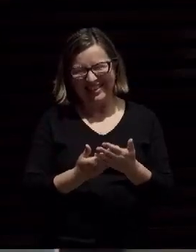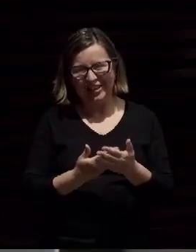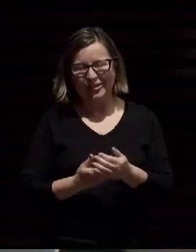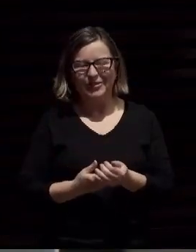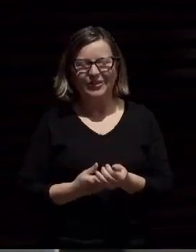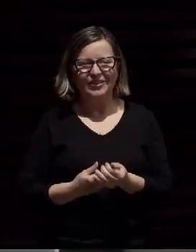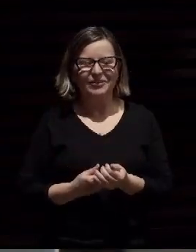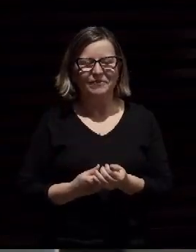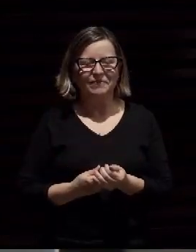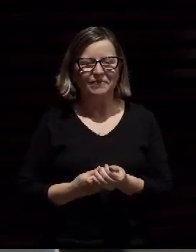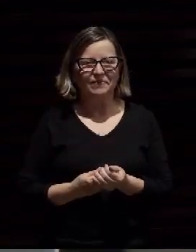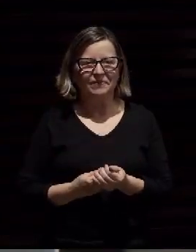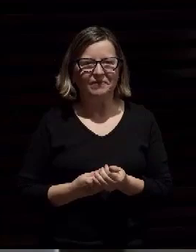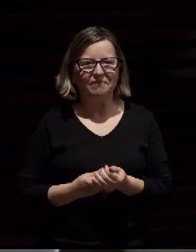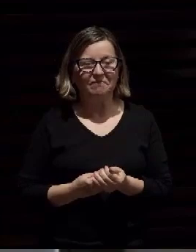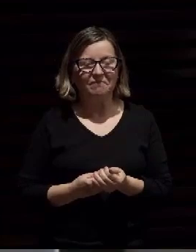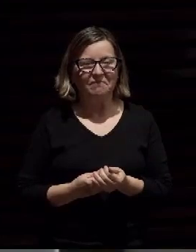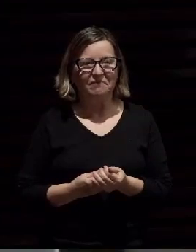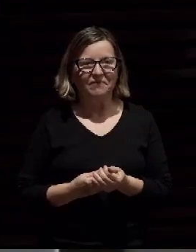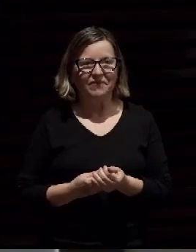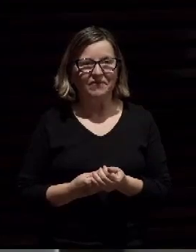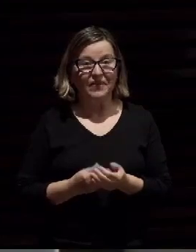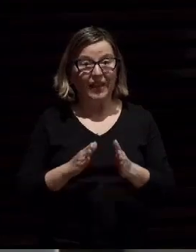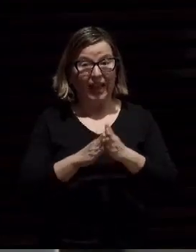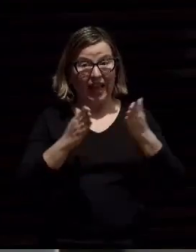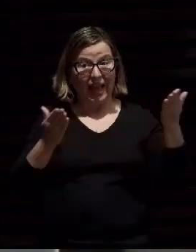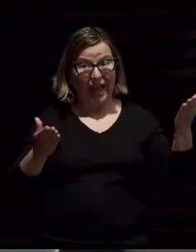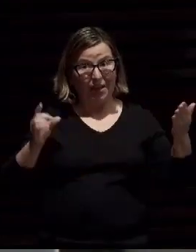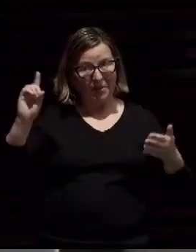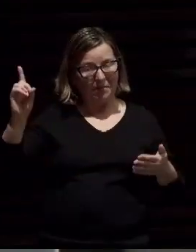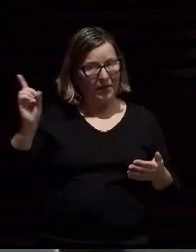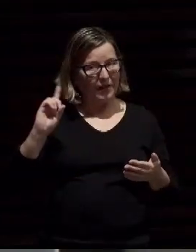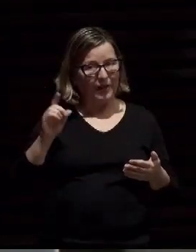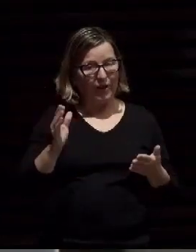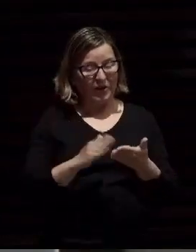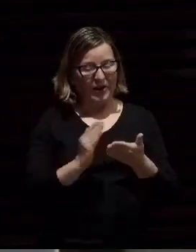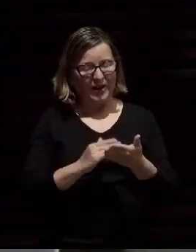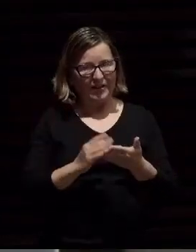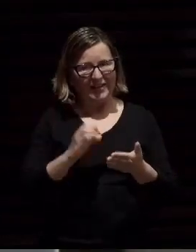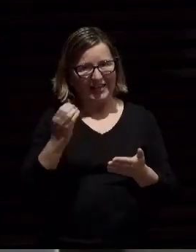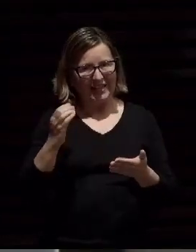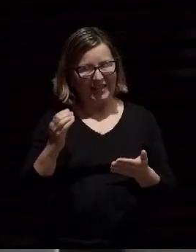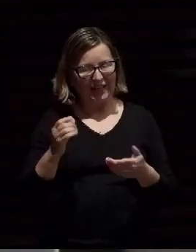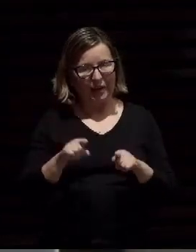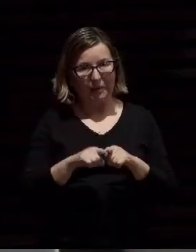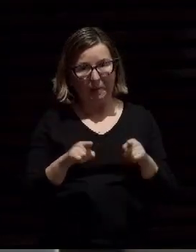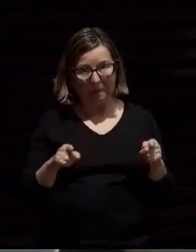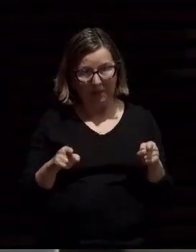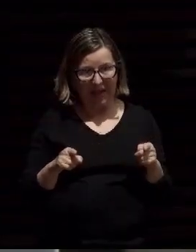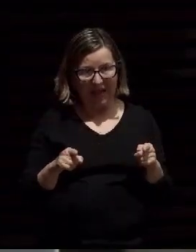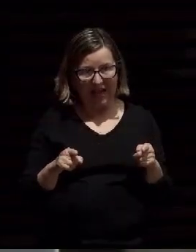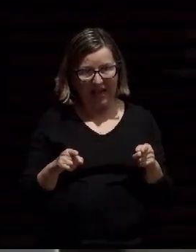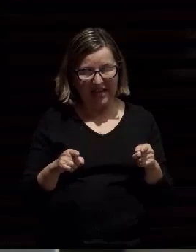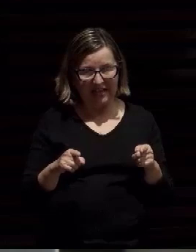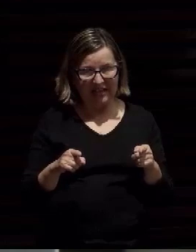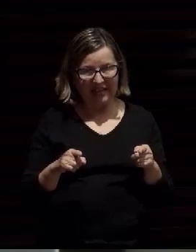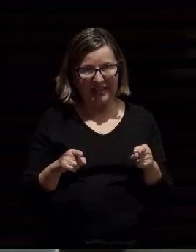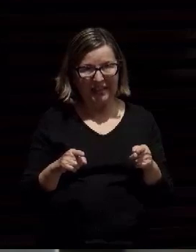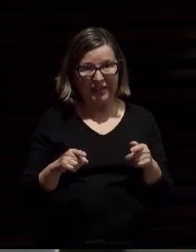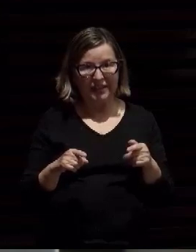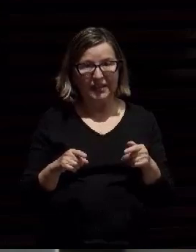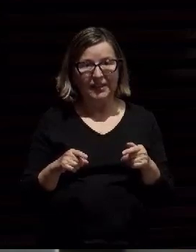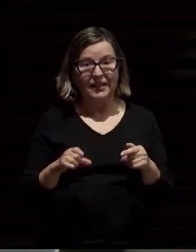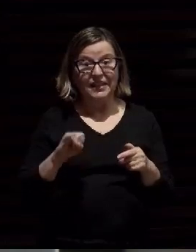Um parênteses. A Bíblia não é um livro de ciência, mas quando trata de algo que a ciência estuda, ela